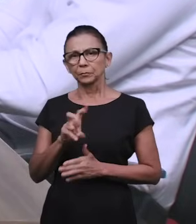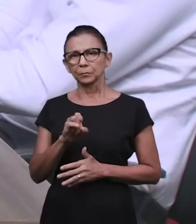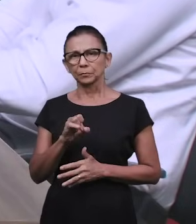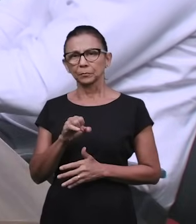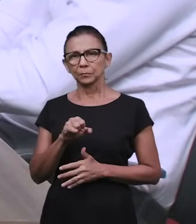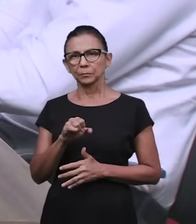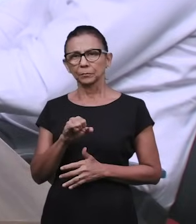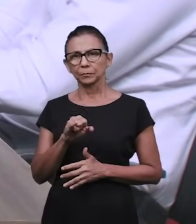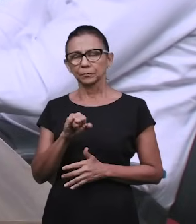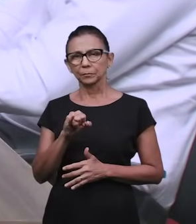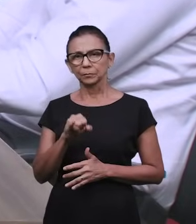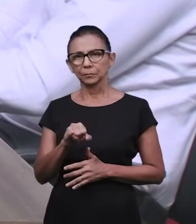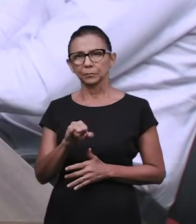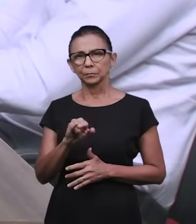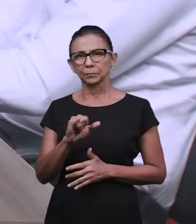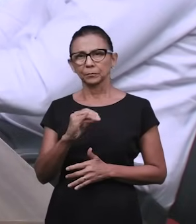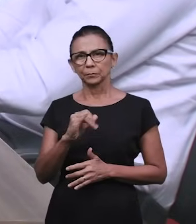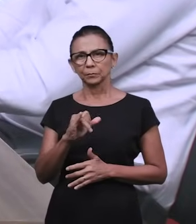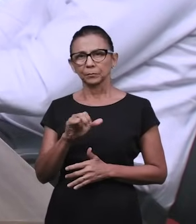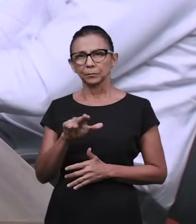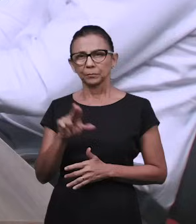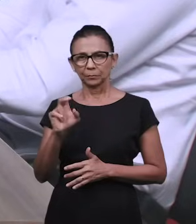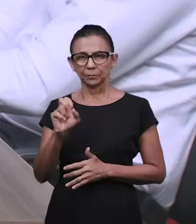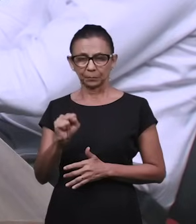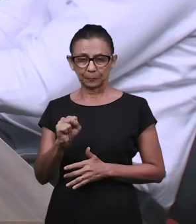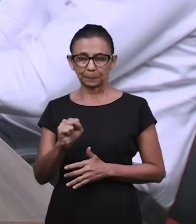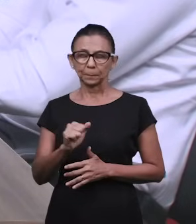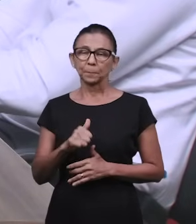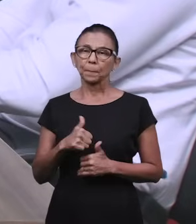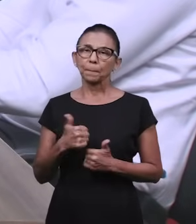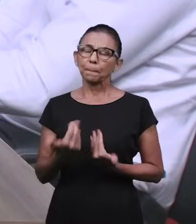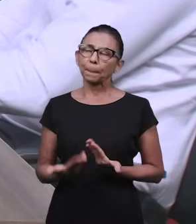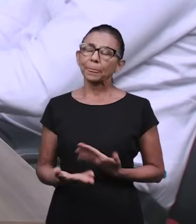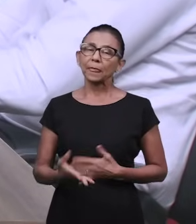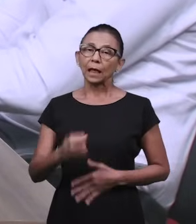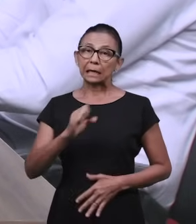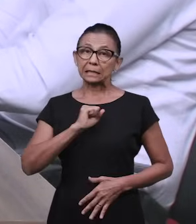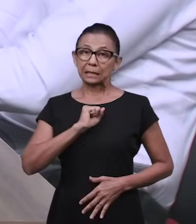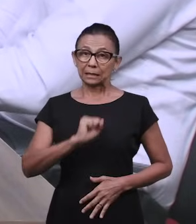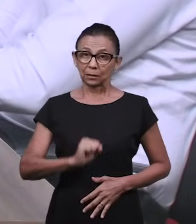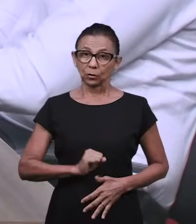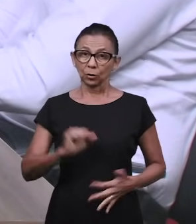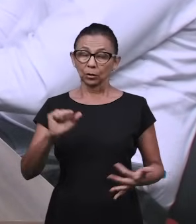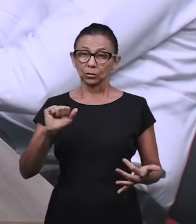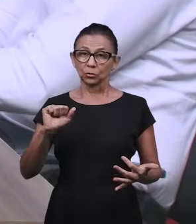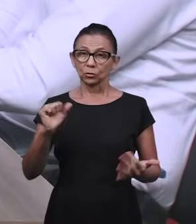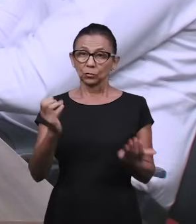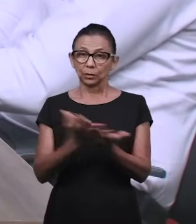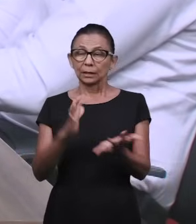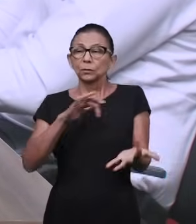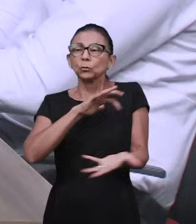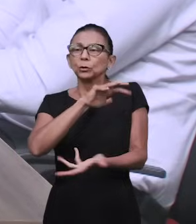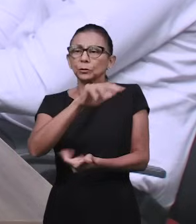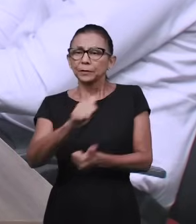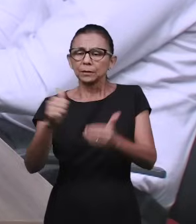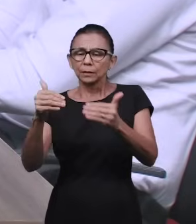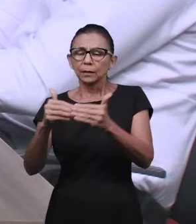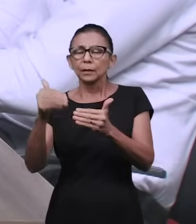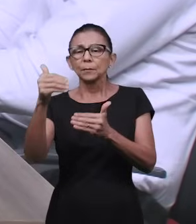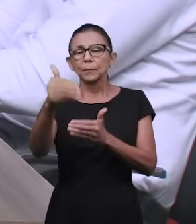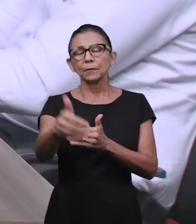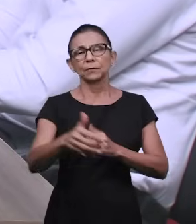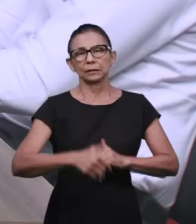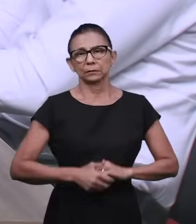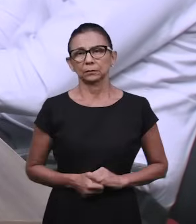ele resgatou da Igreja Apostólica? Qual doutrina ali ele trouxe que